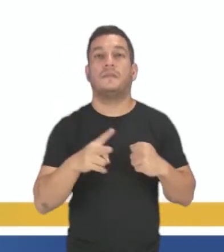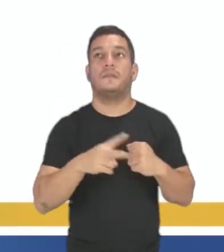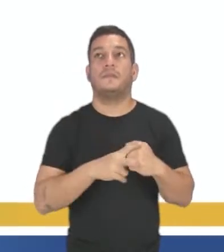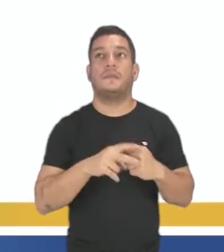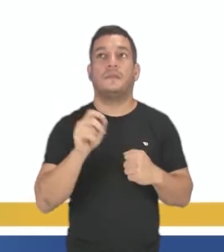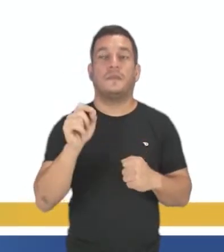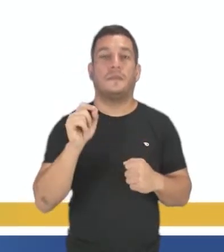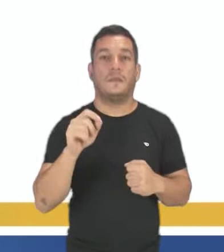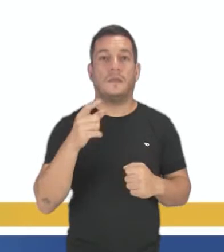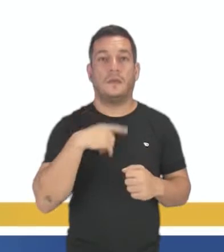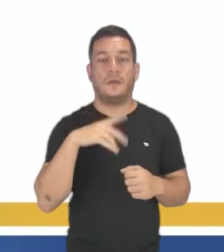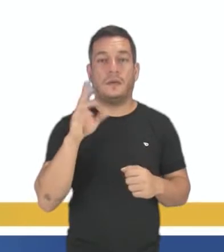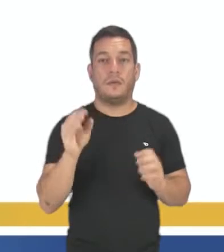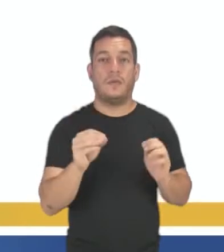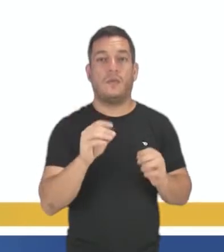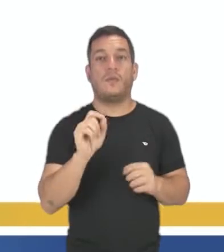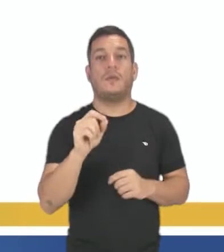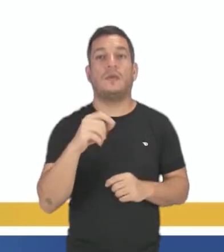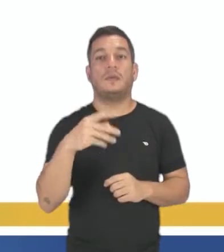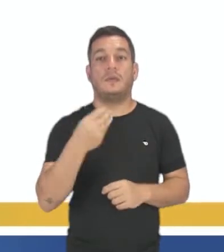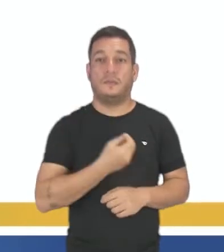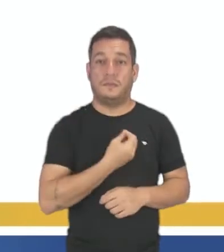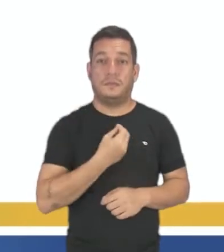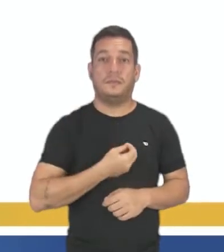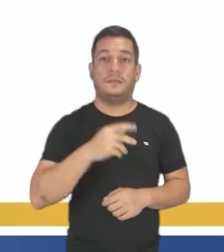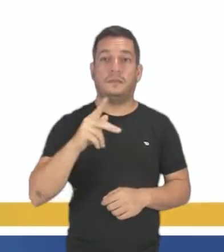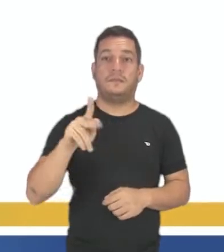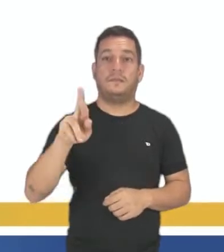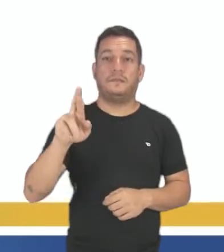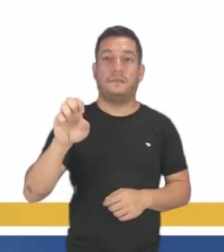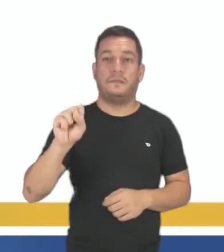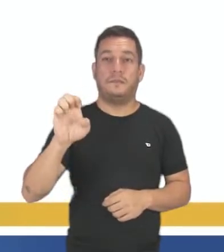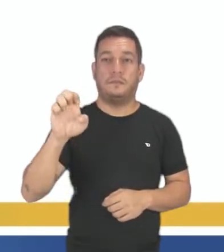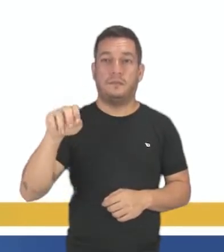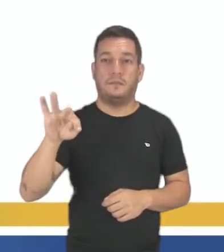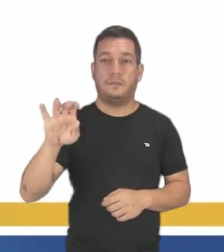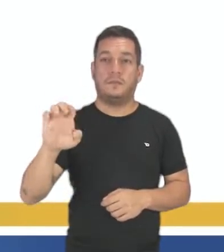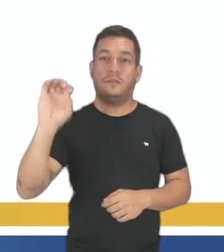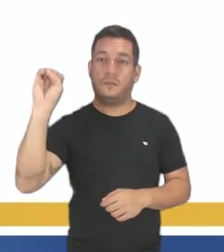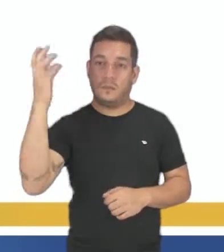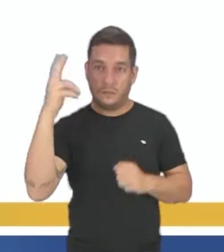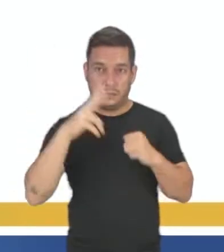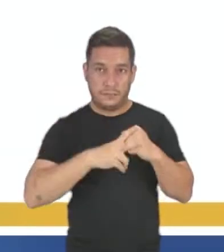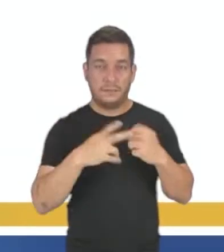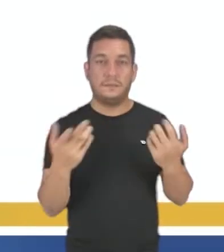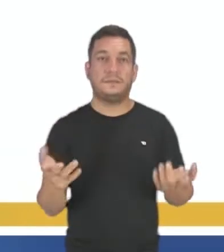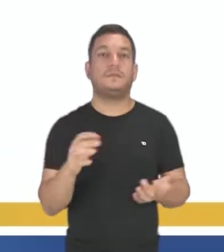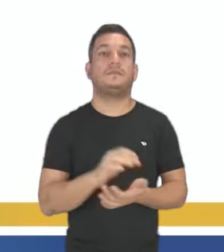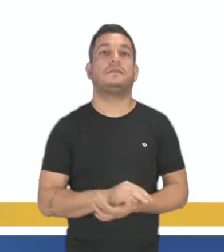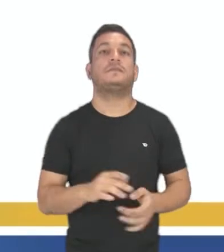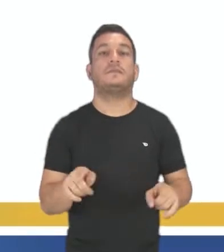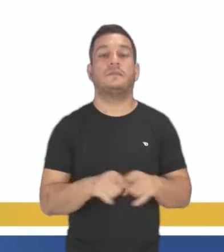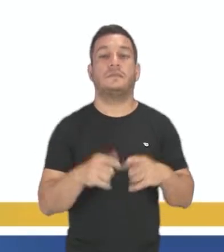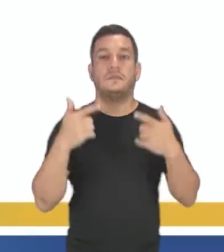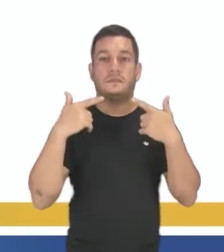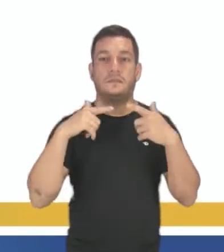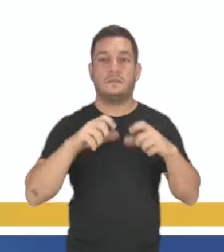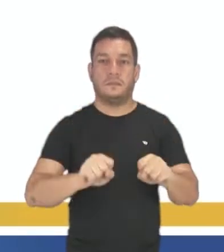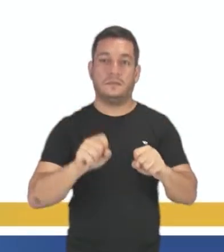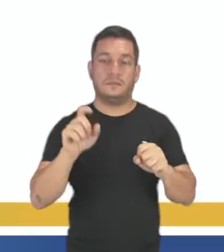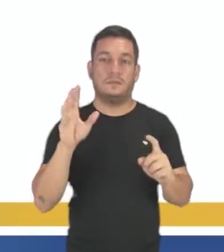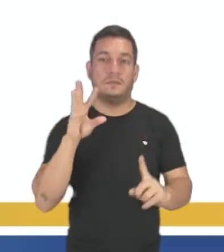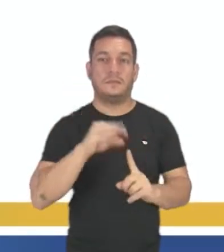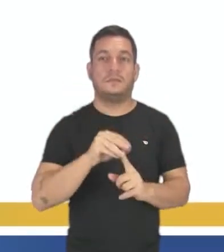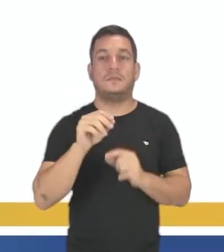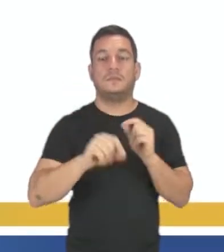verbos sempre colocados no presente, tá? O tempo verbal. E, portanto, a linguagem objetiva